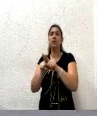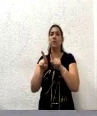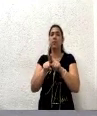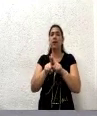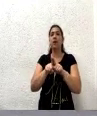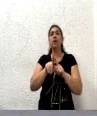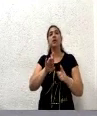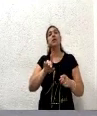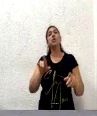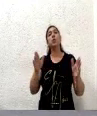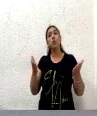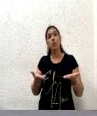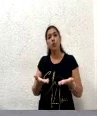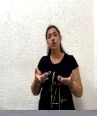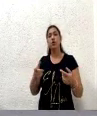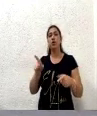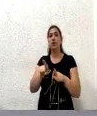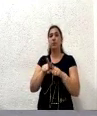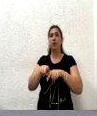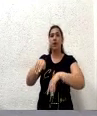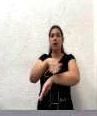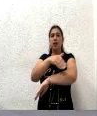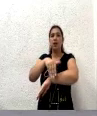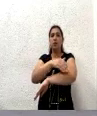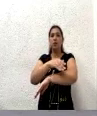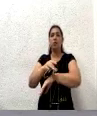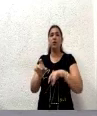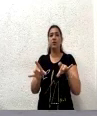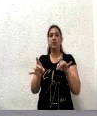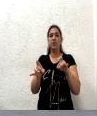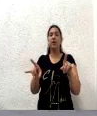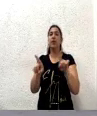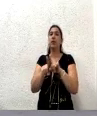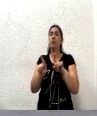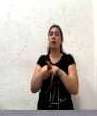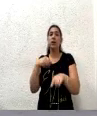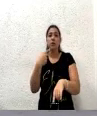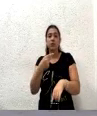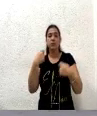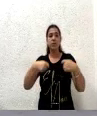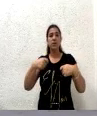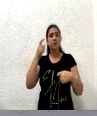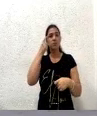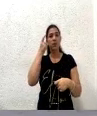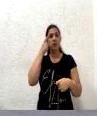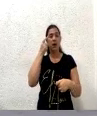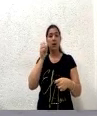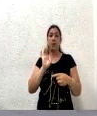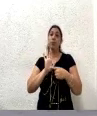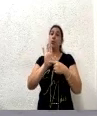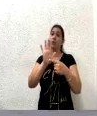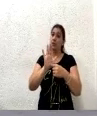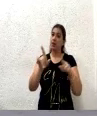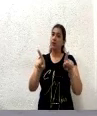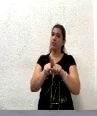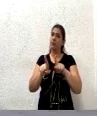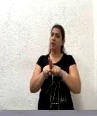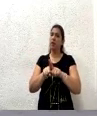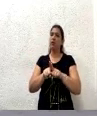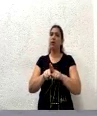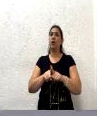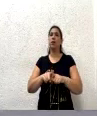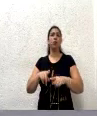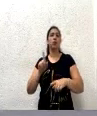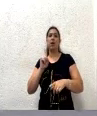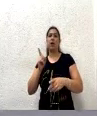Praça, né? Então, tem esses pontos. Entendo a preocupação, mas só para deixar claro, né, que não é nem no sentido de